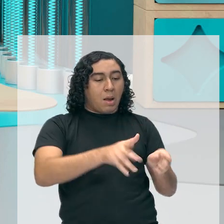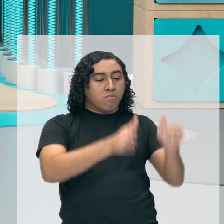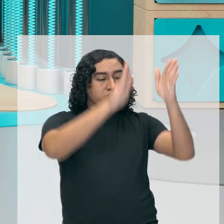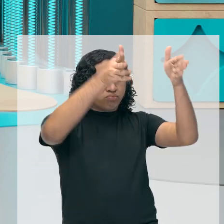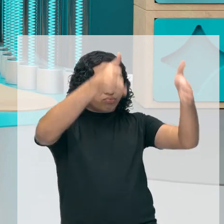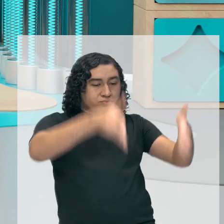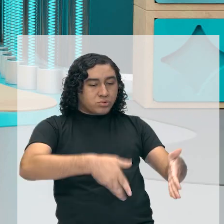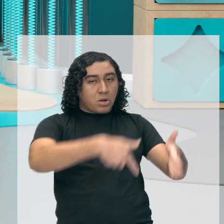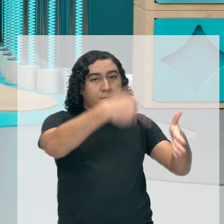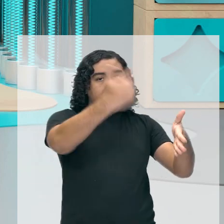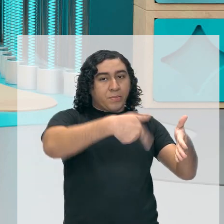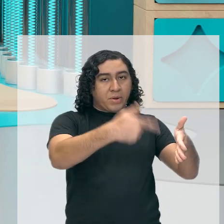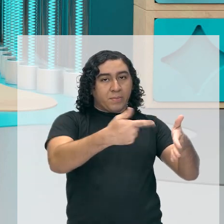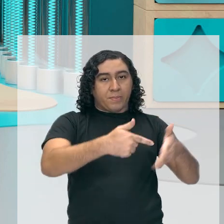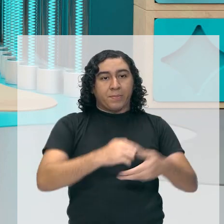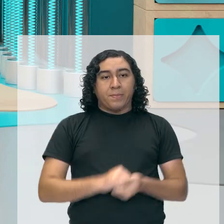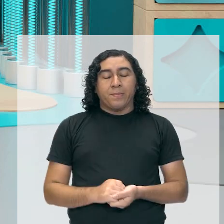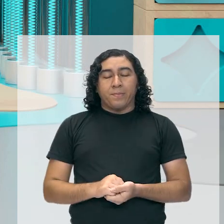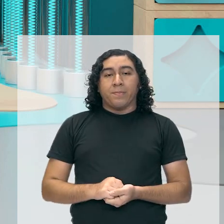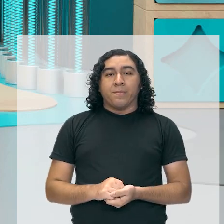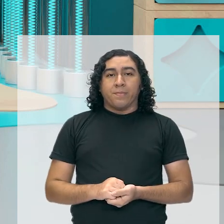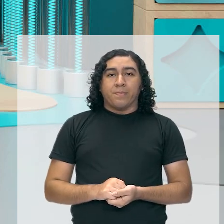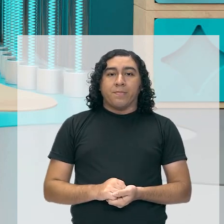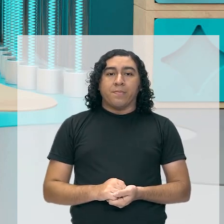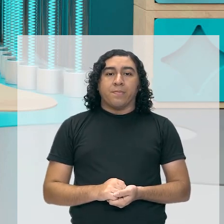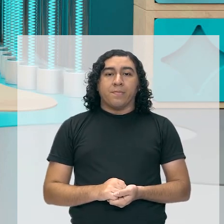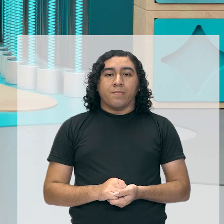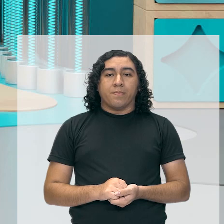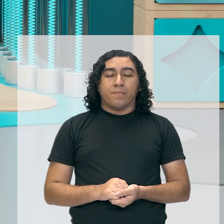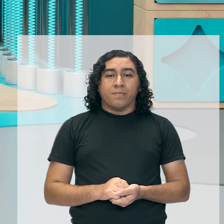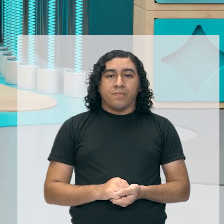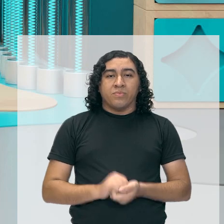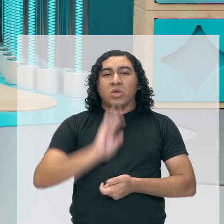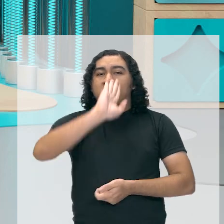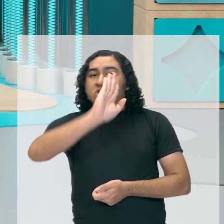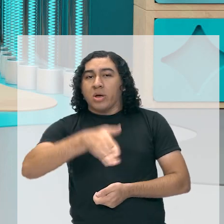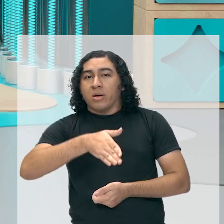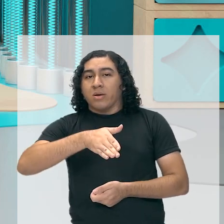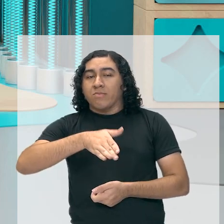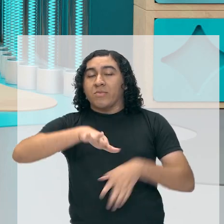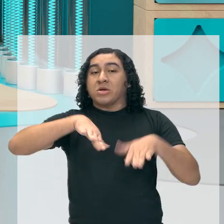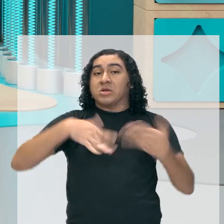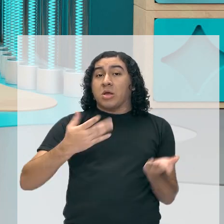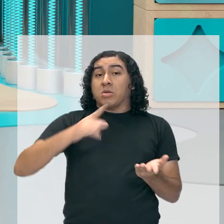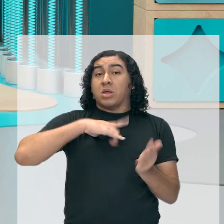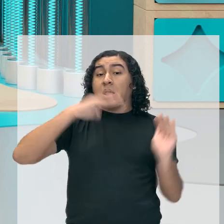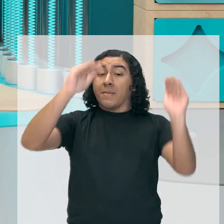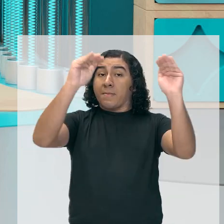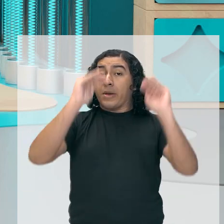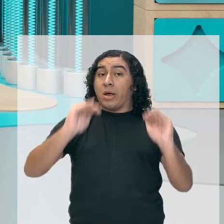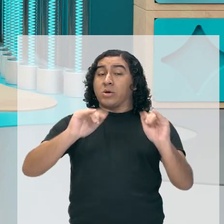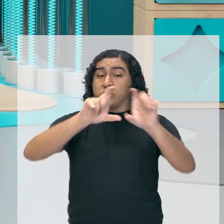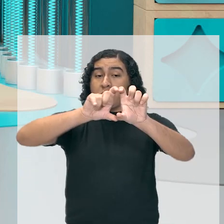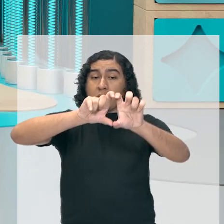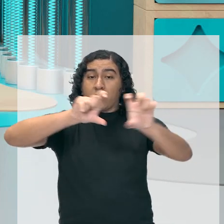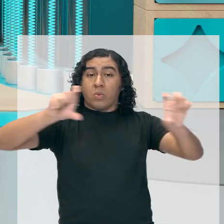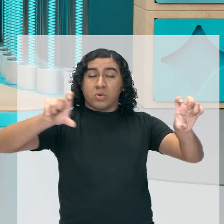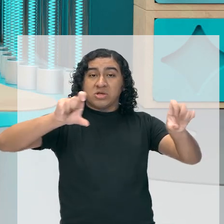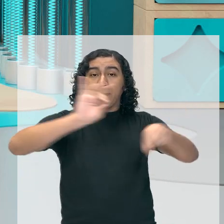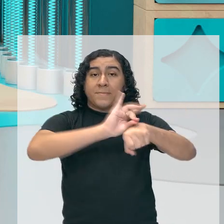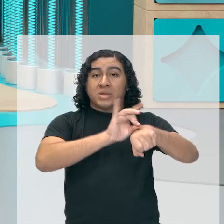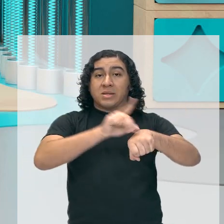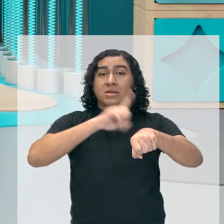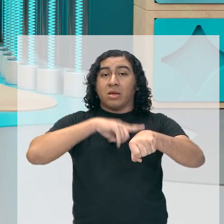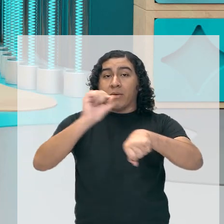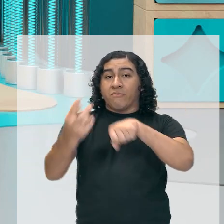primeira coluna, sintagma nominal, ok? Retirou essa parte, vamos ficar com a outra parte que irá